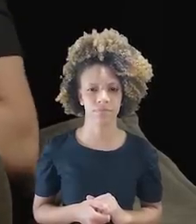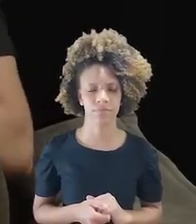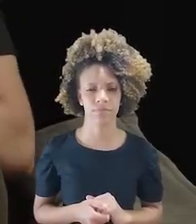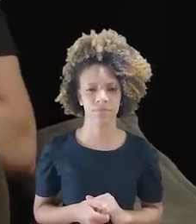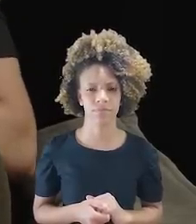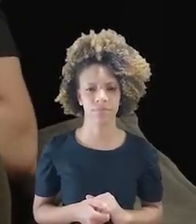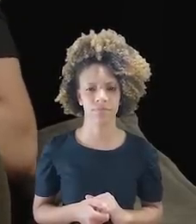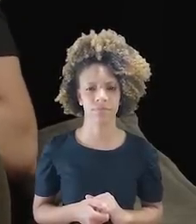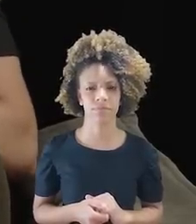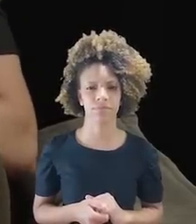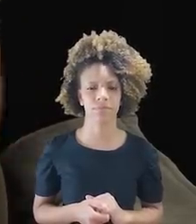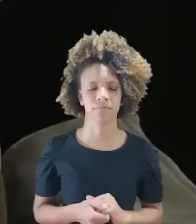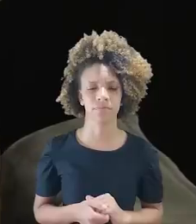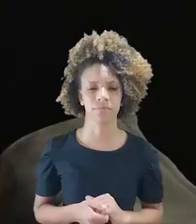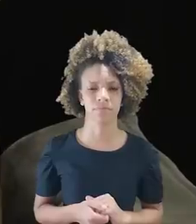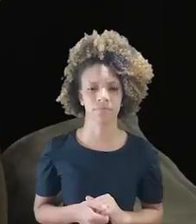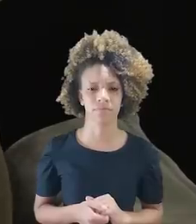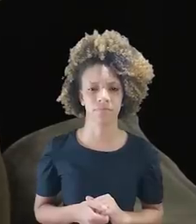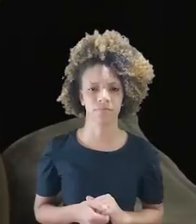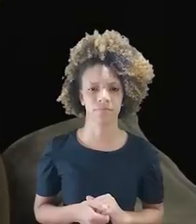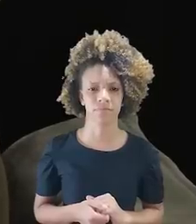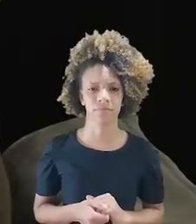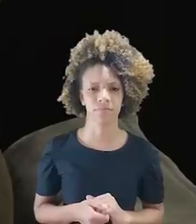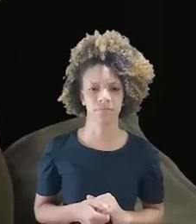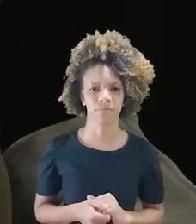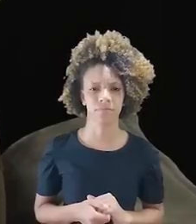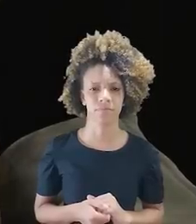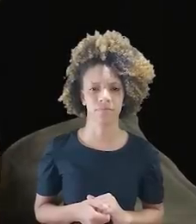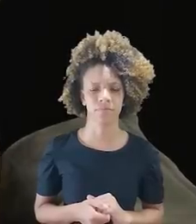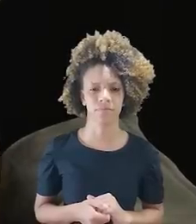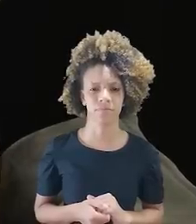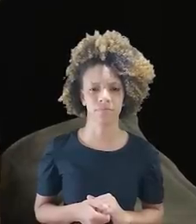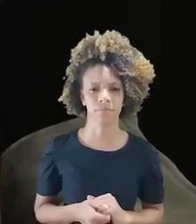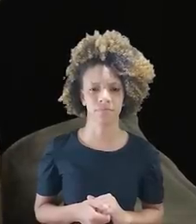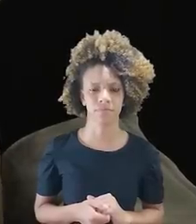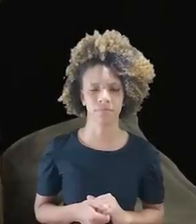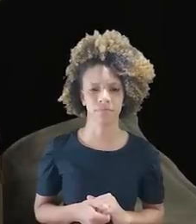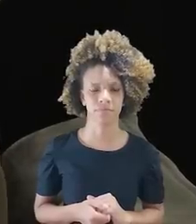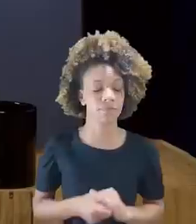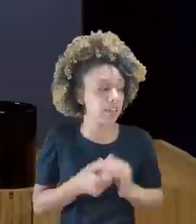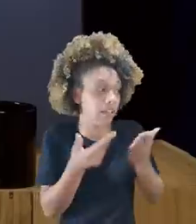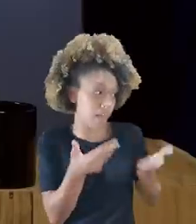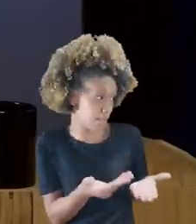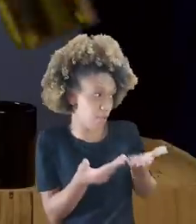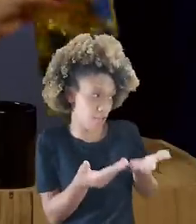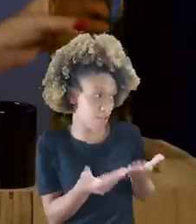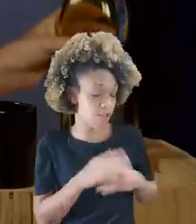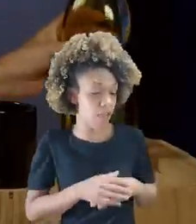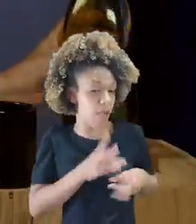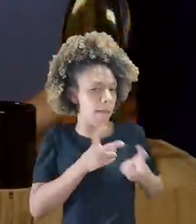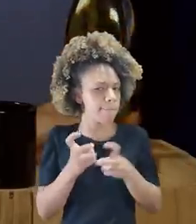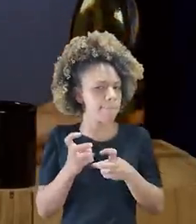Brasil você não aguentou então a gente chega à conclusão do quê que ninguém tá preparado para isso Óbvio